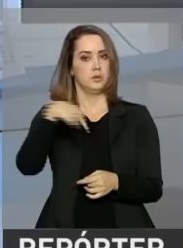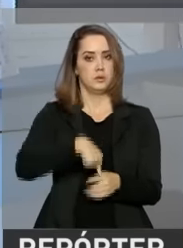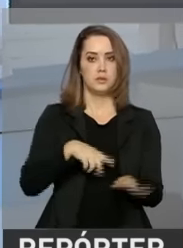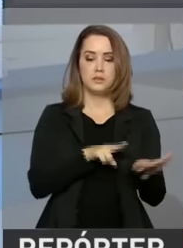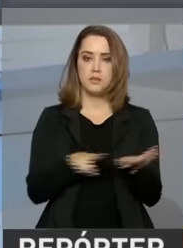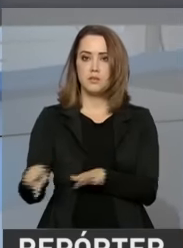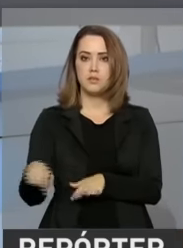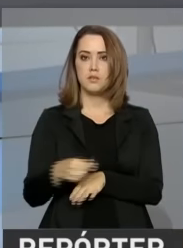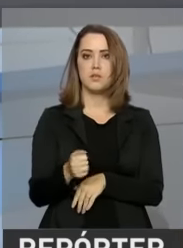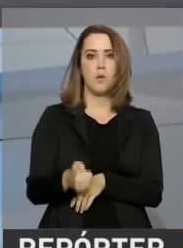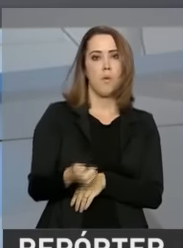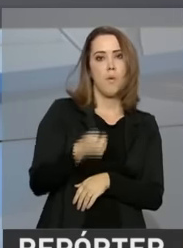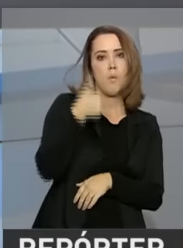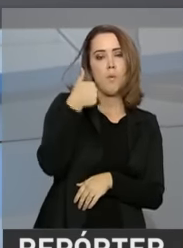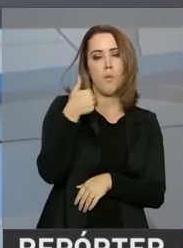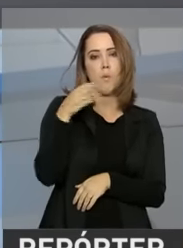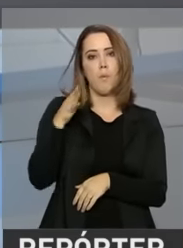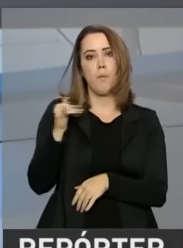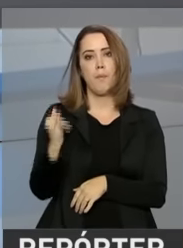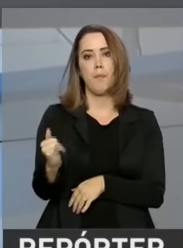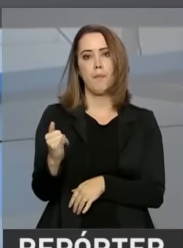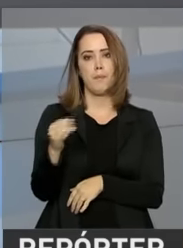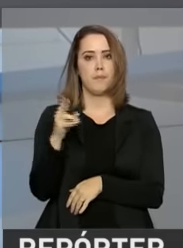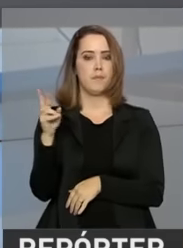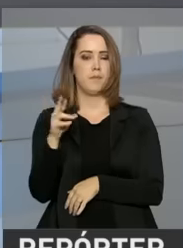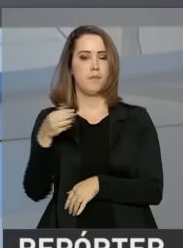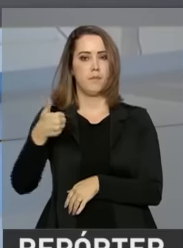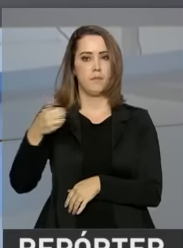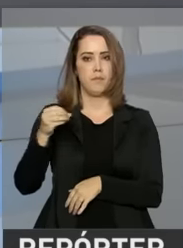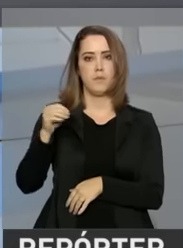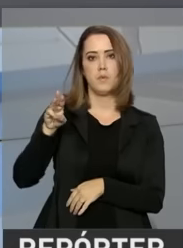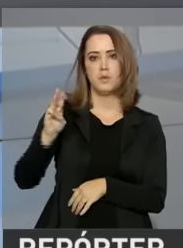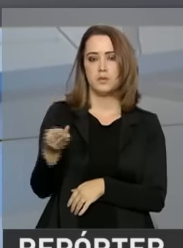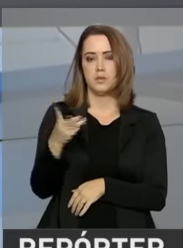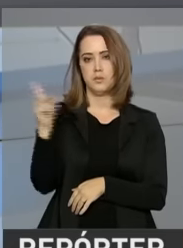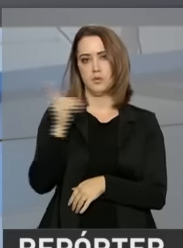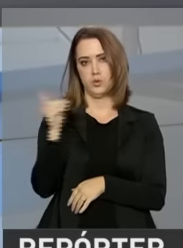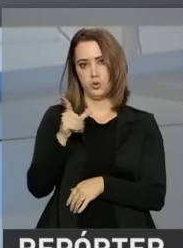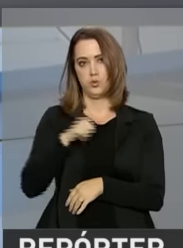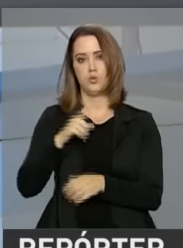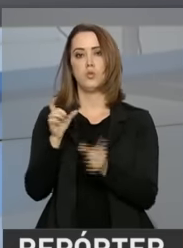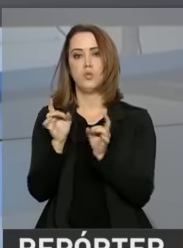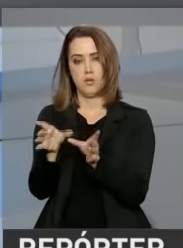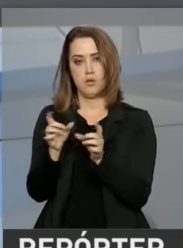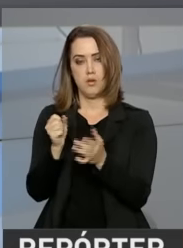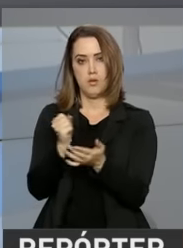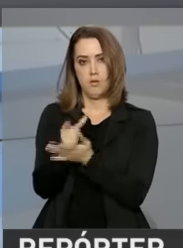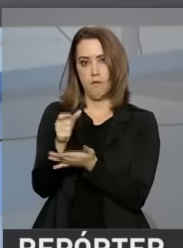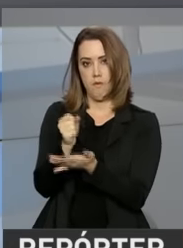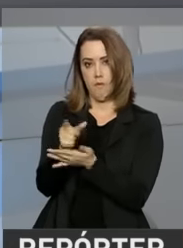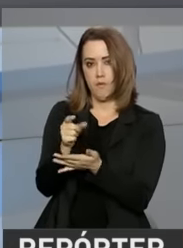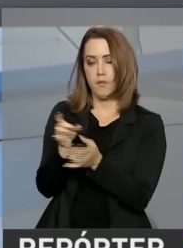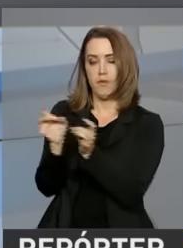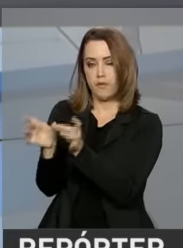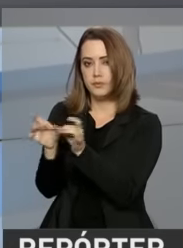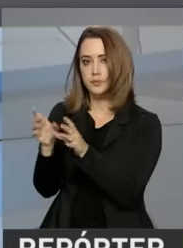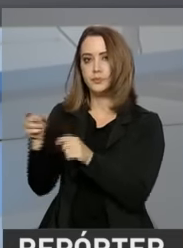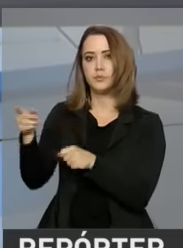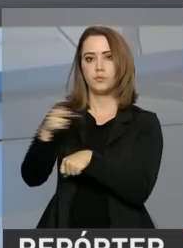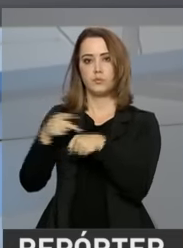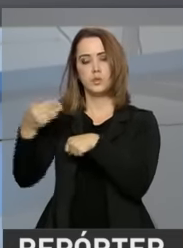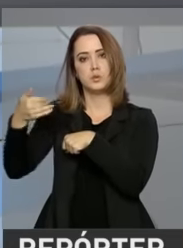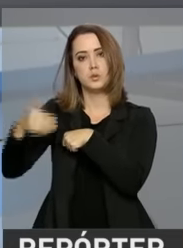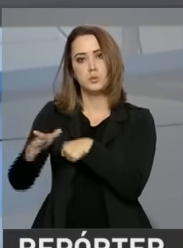um superavit de 1 bilhão 100 milhões de dólares no acumulado do ano as vendas externas totalizam 87